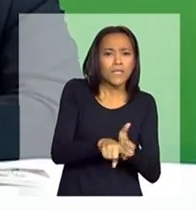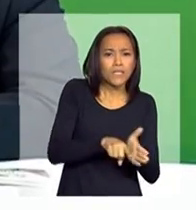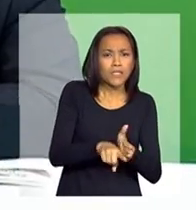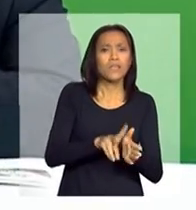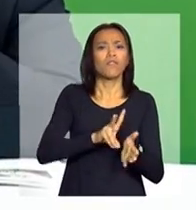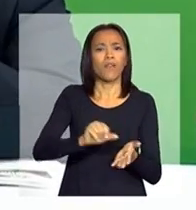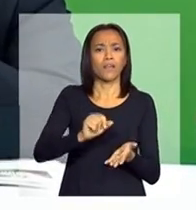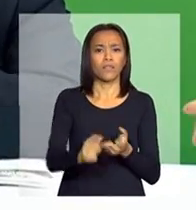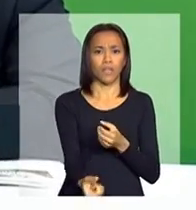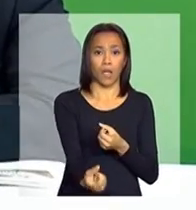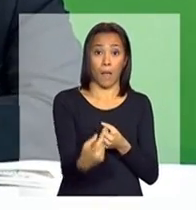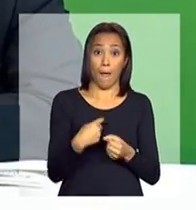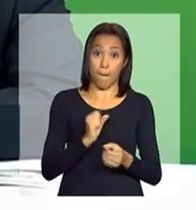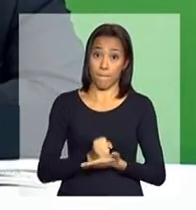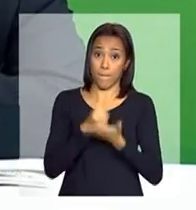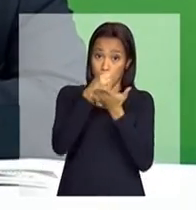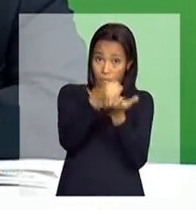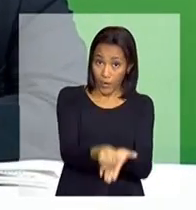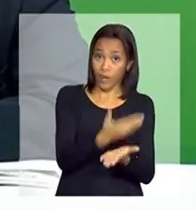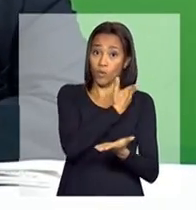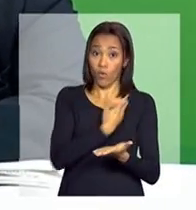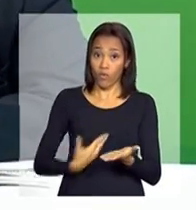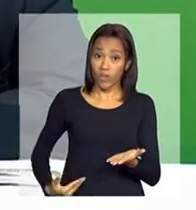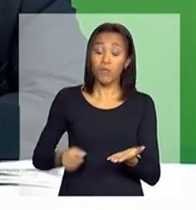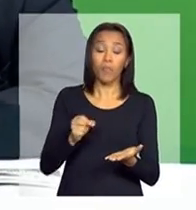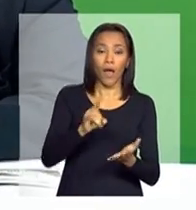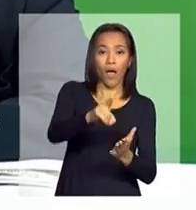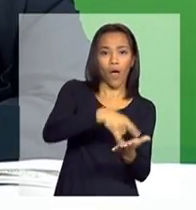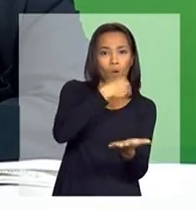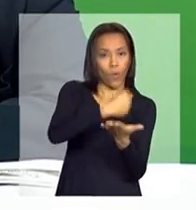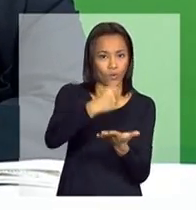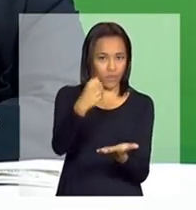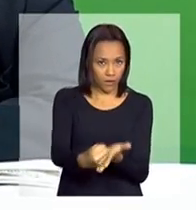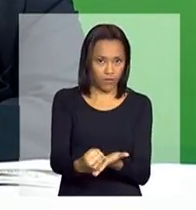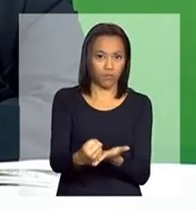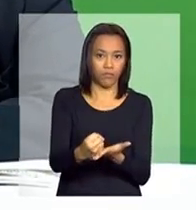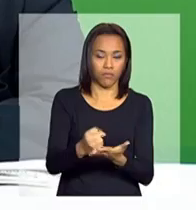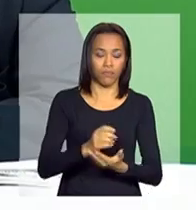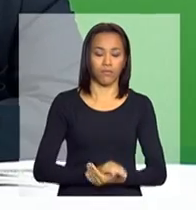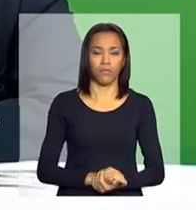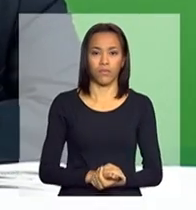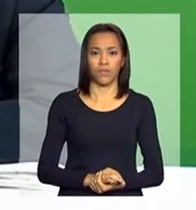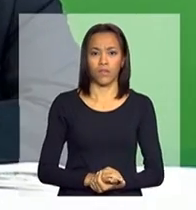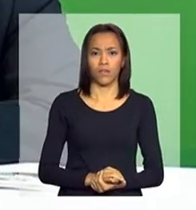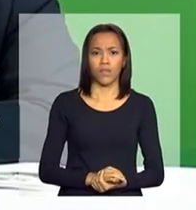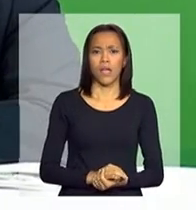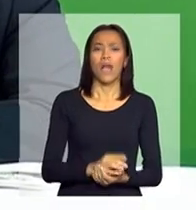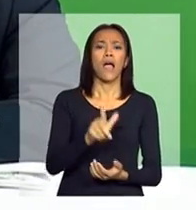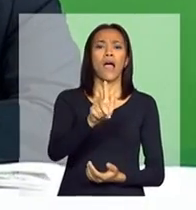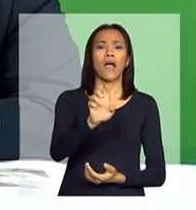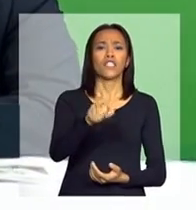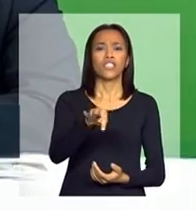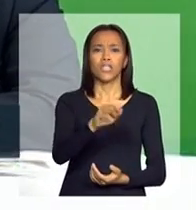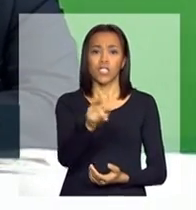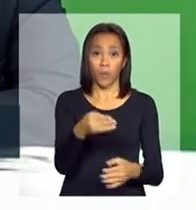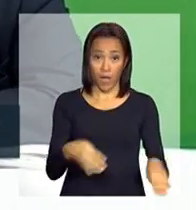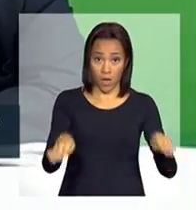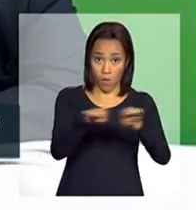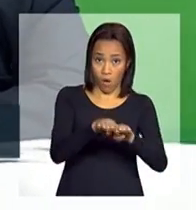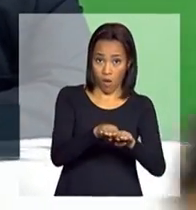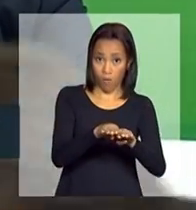governo para executar um contrato de gestão do governo A gestão é paritária setor privado setor